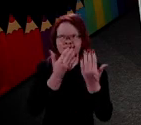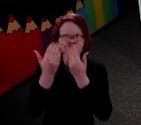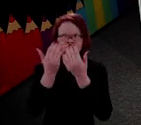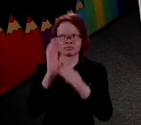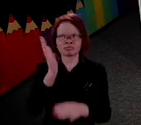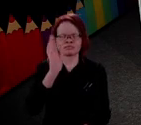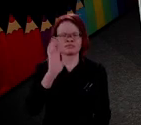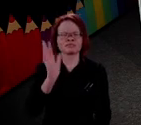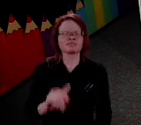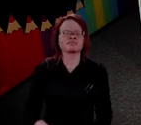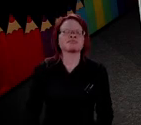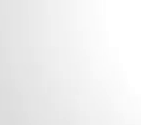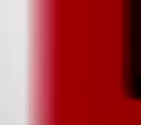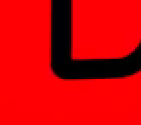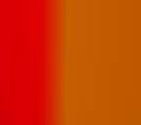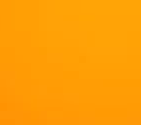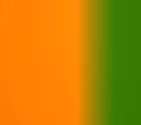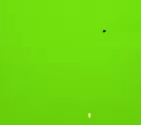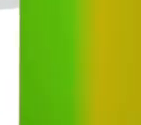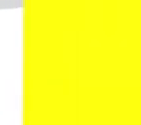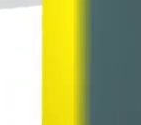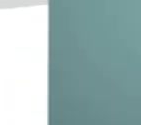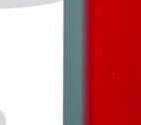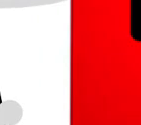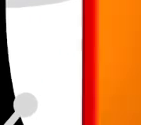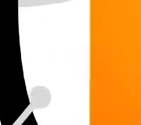até a próxima tá tá tá